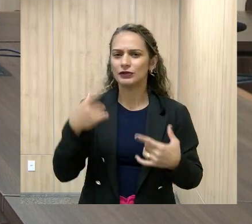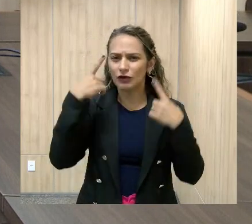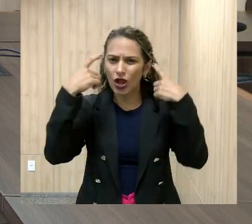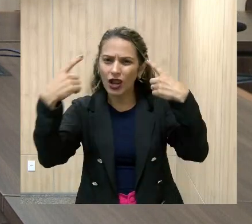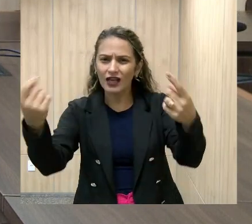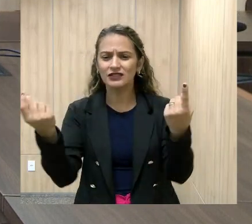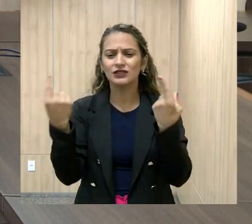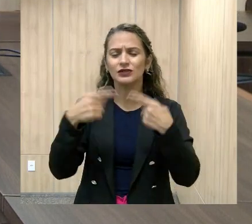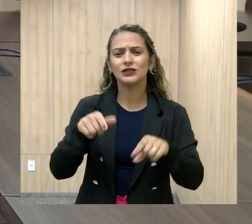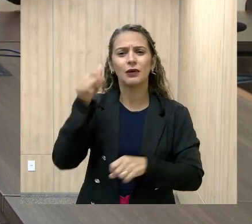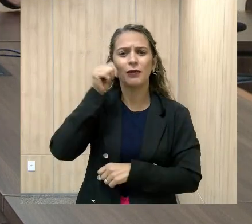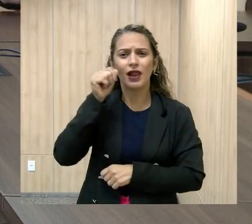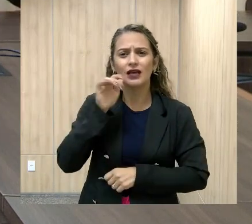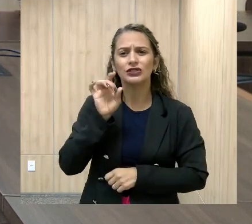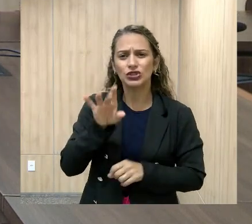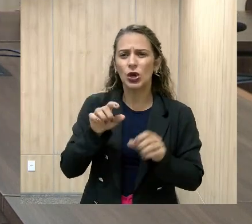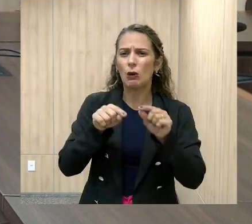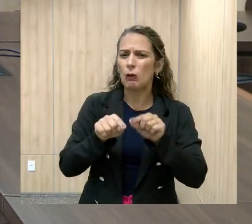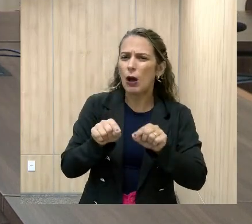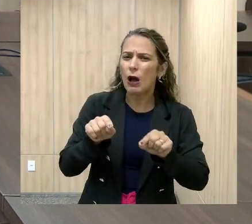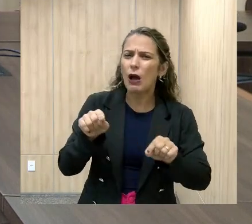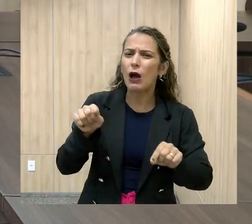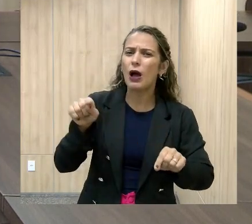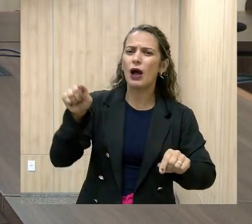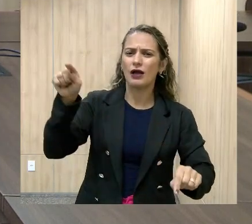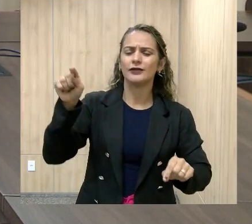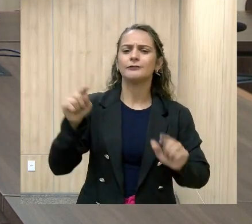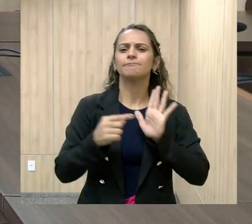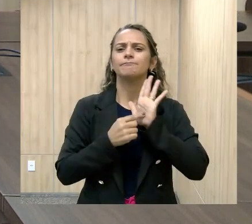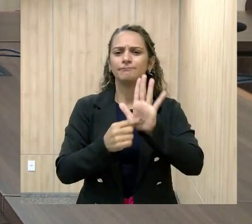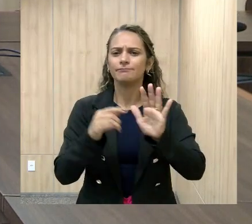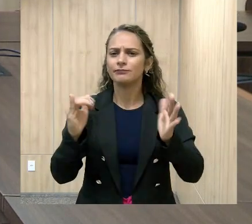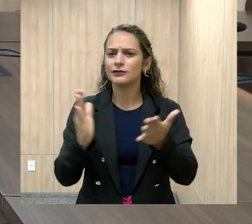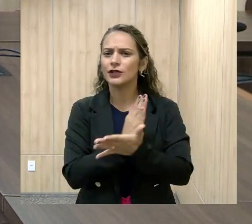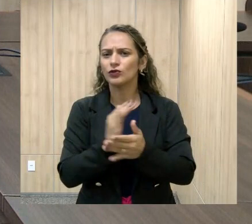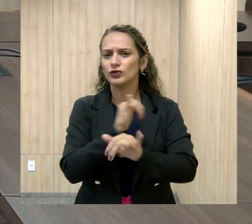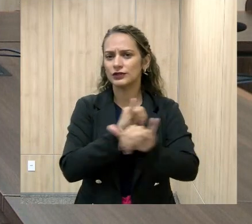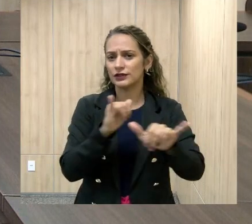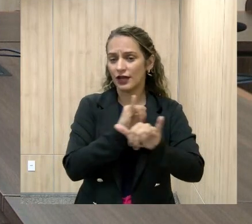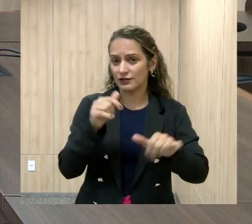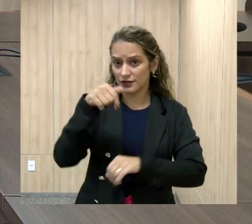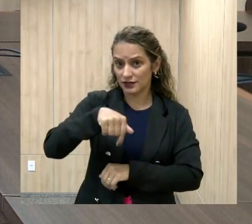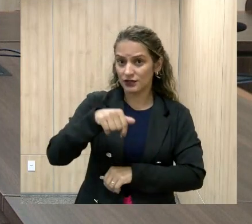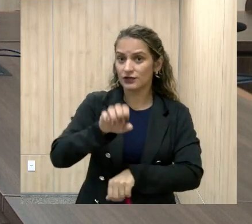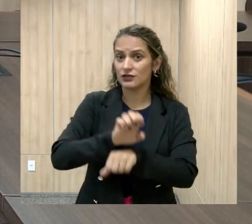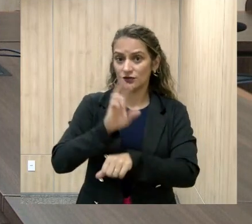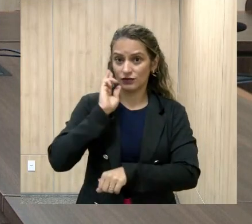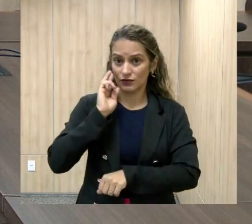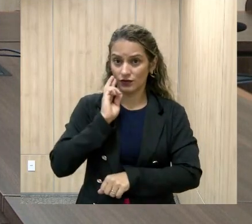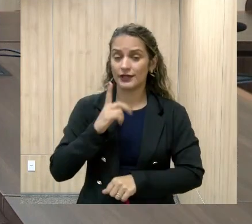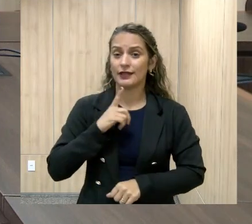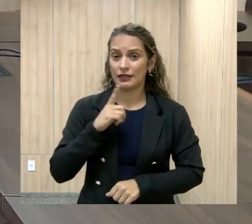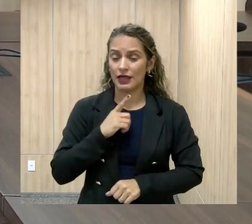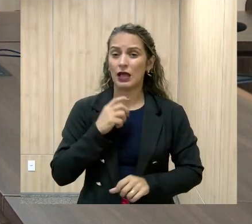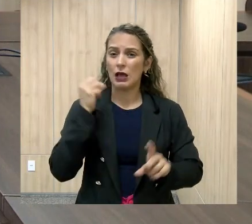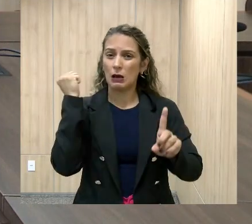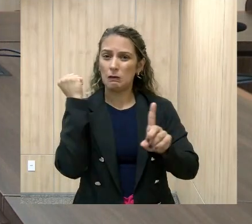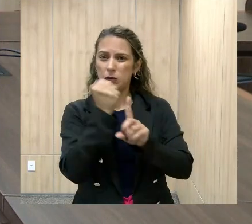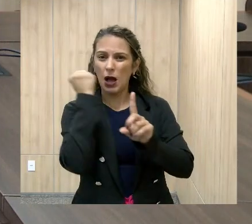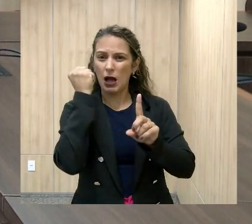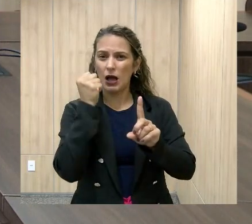os casos é só aumenta Eu queria colocar alguns dados aqui de Rondônia é nós temos é